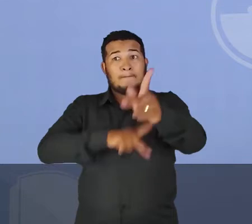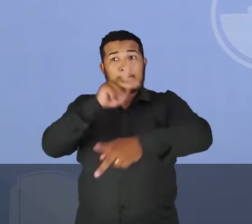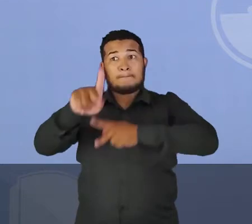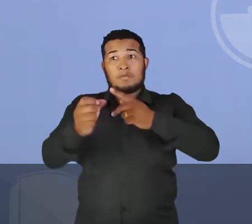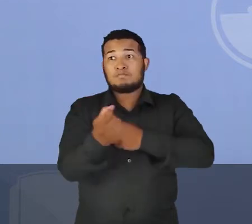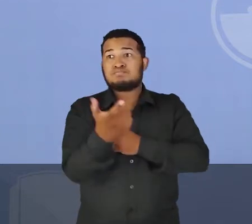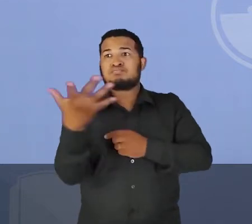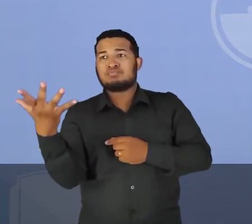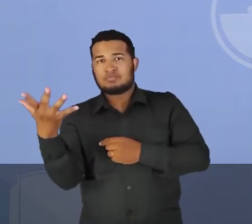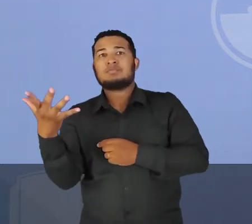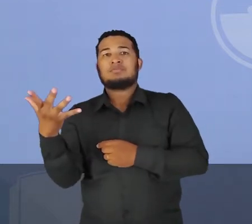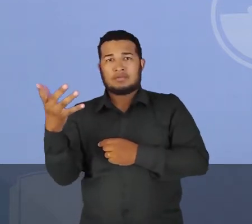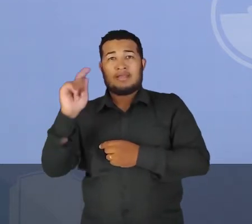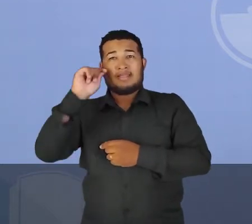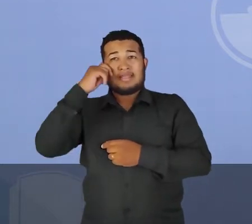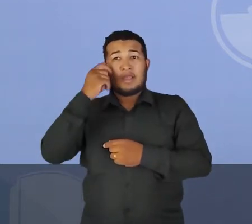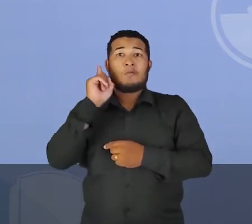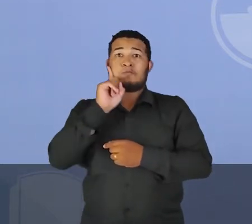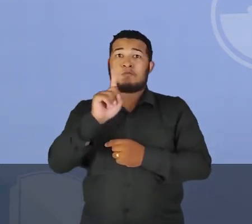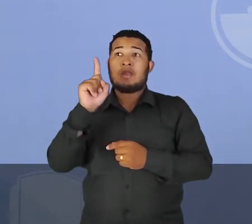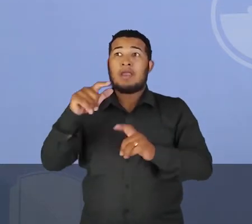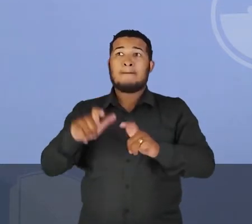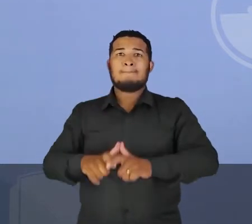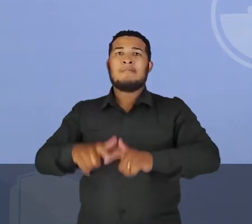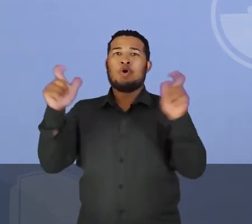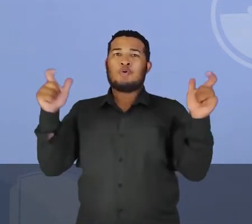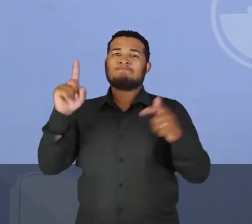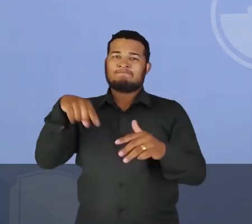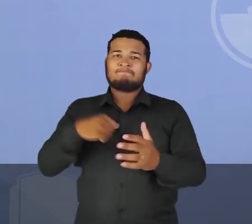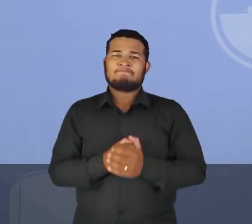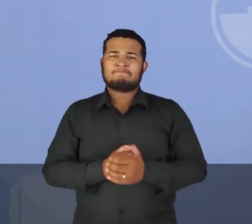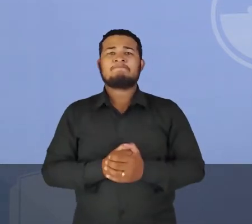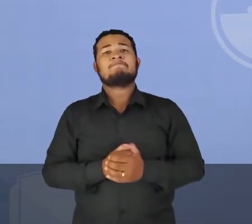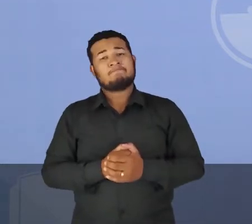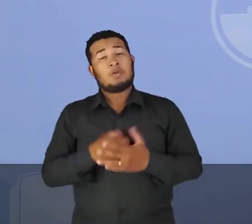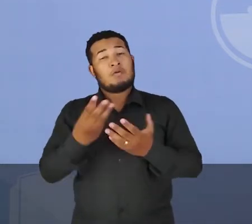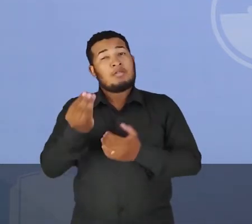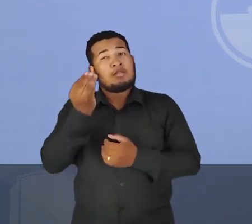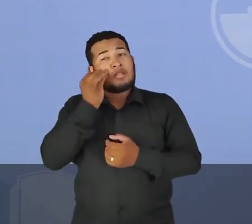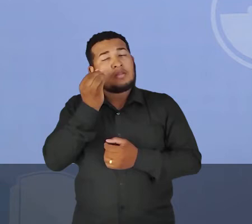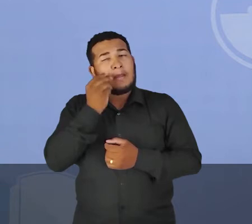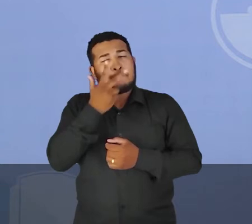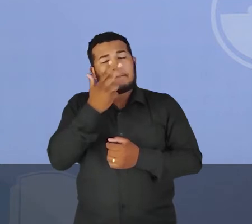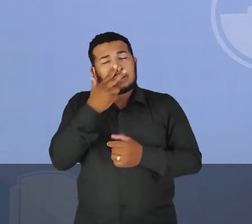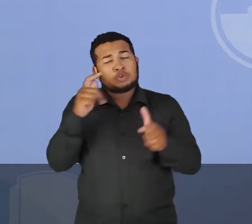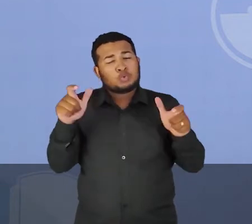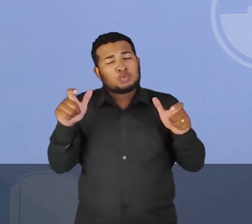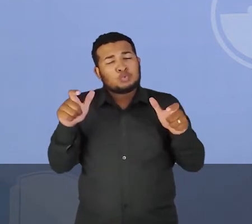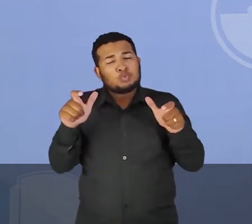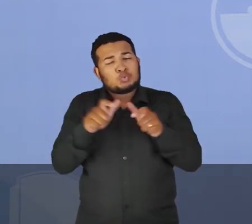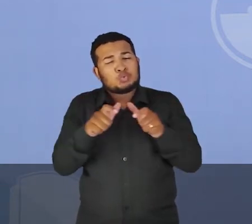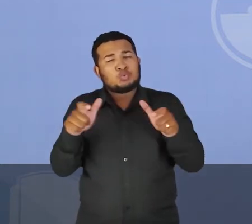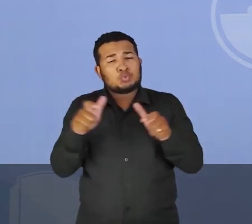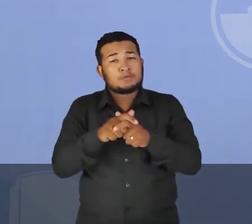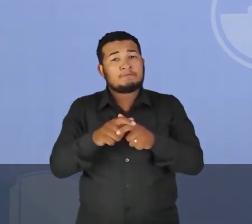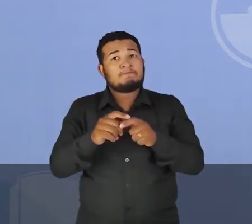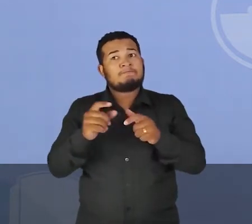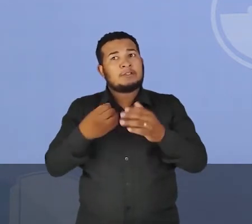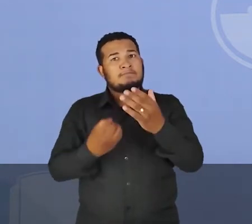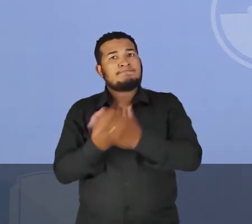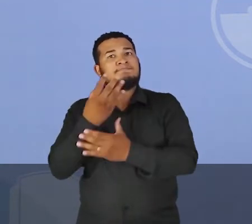numérica, né? Então, gente, para tentar diminuir esse abismo, são criadas políticas de